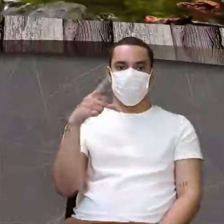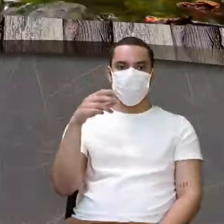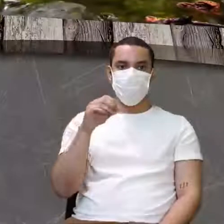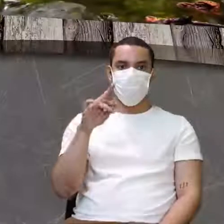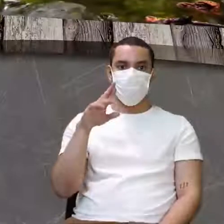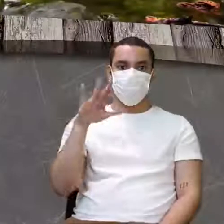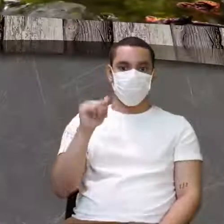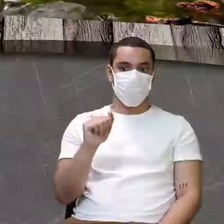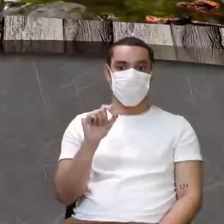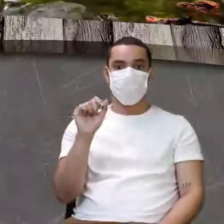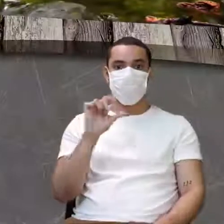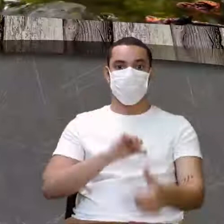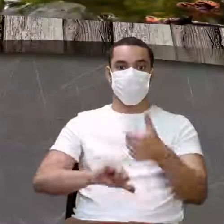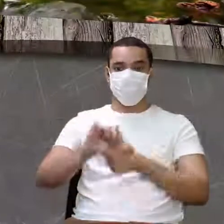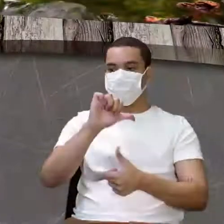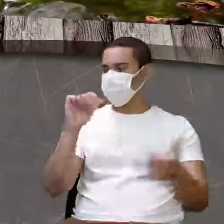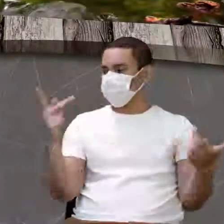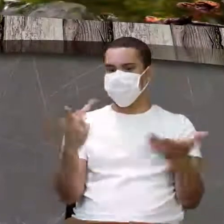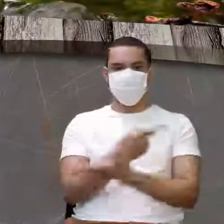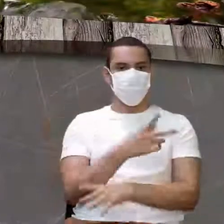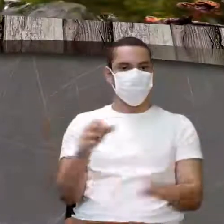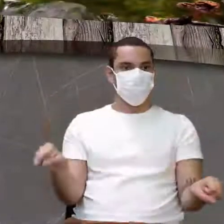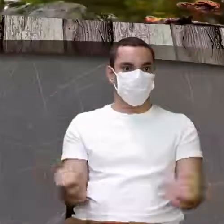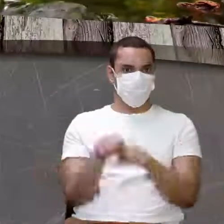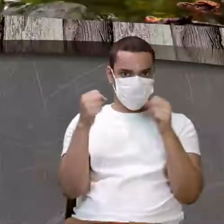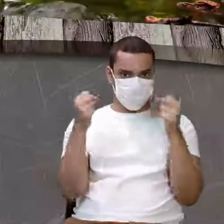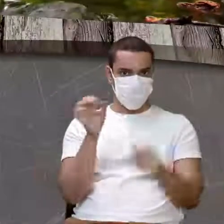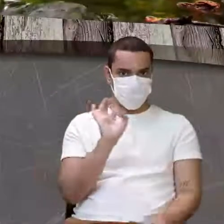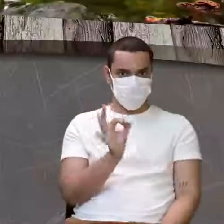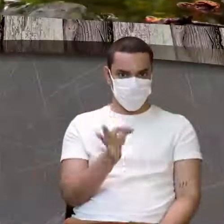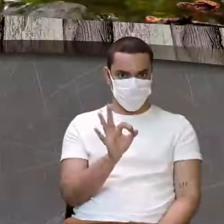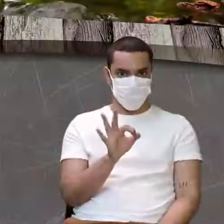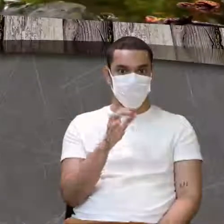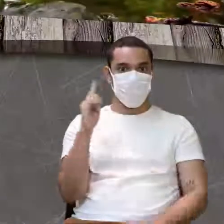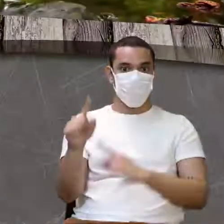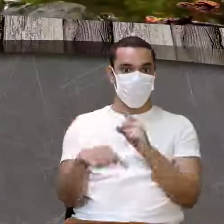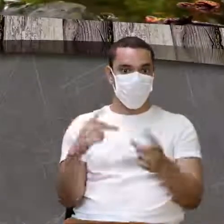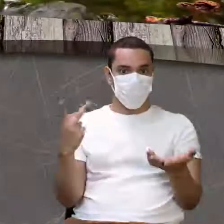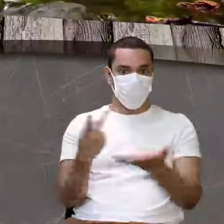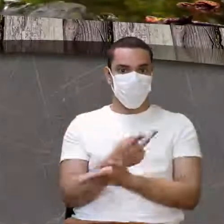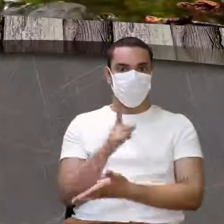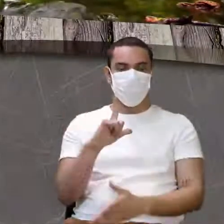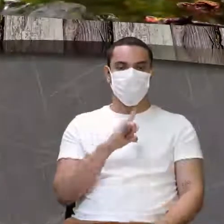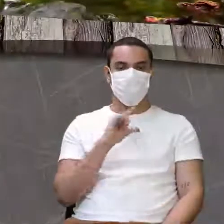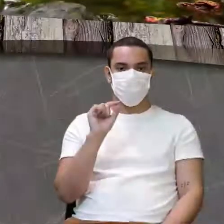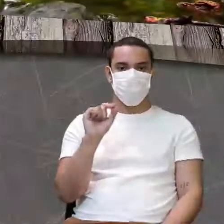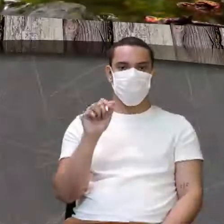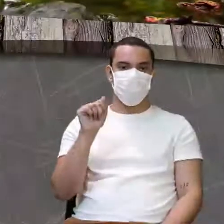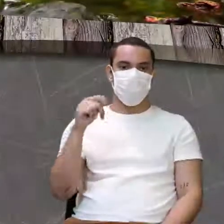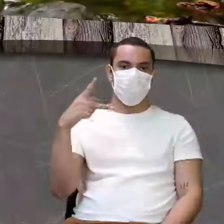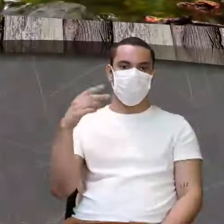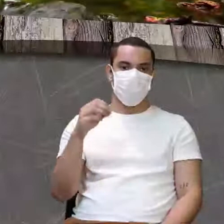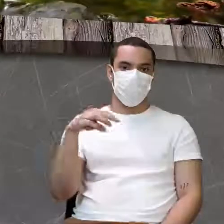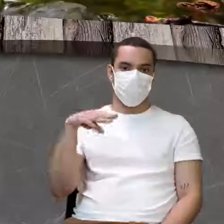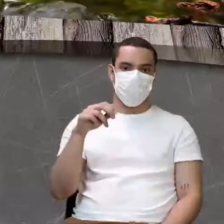ele ramifica aqui, ok? Ramificou, Eu tenho uma apomorfia